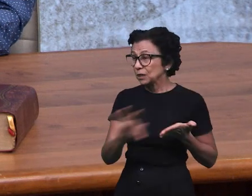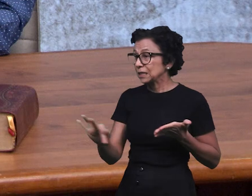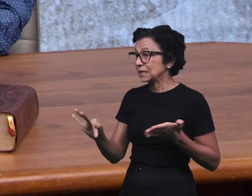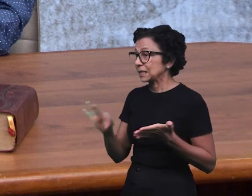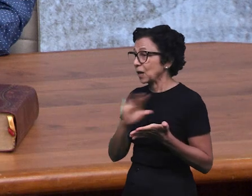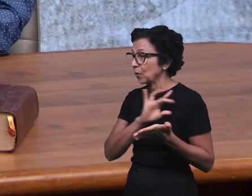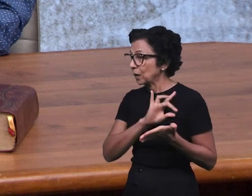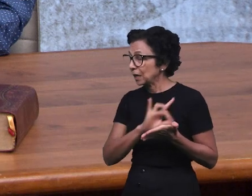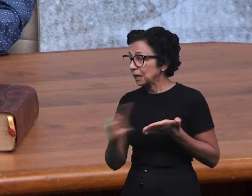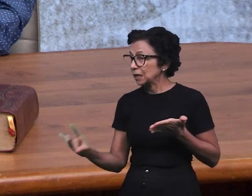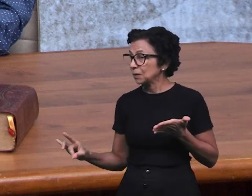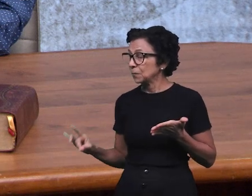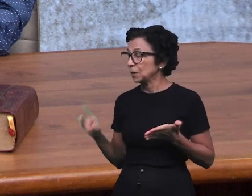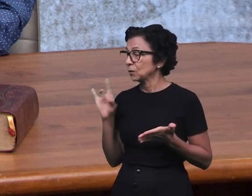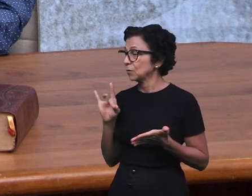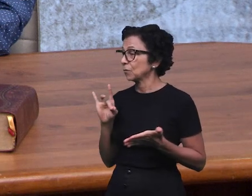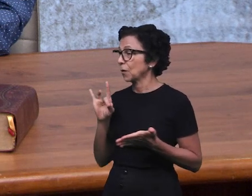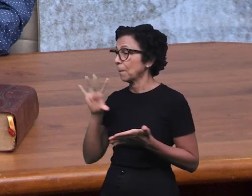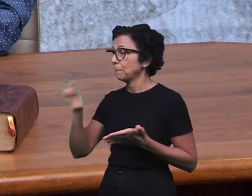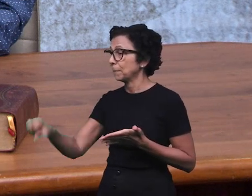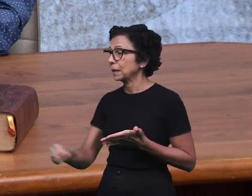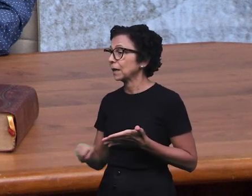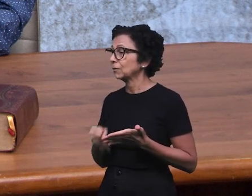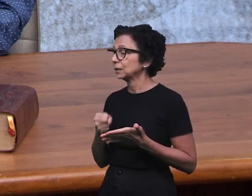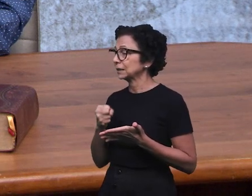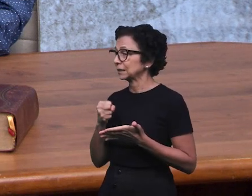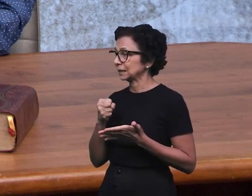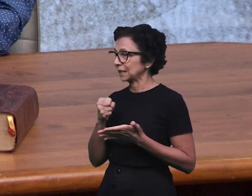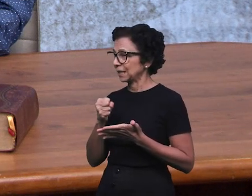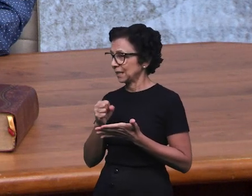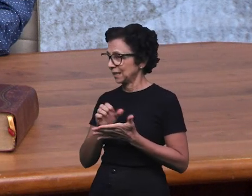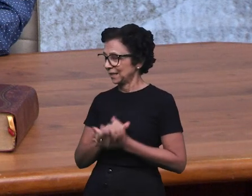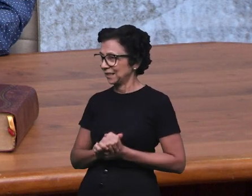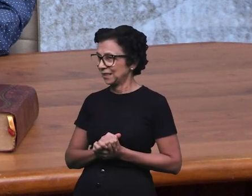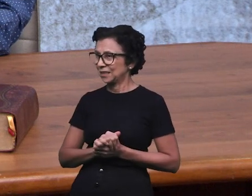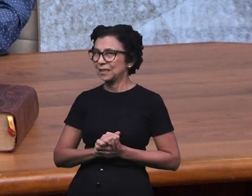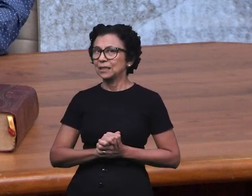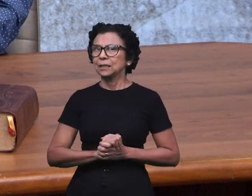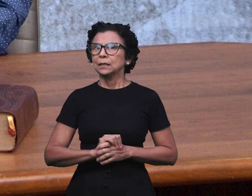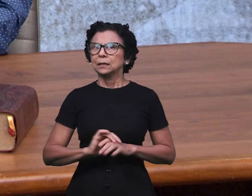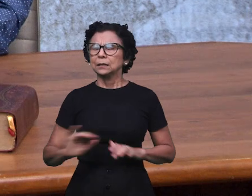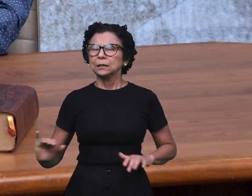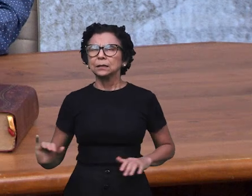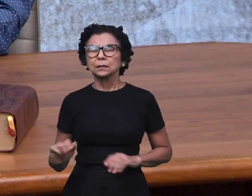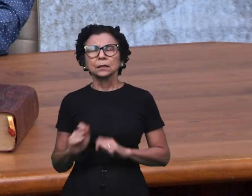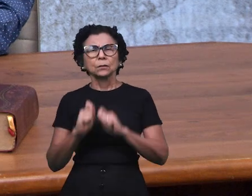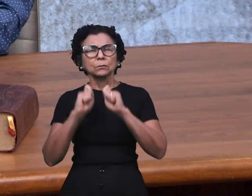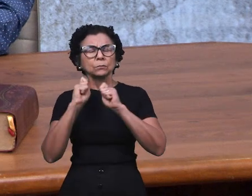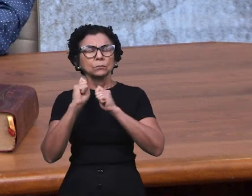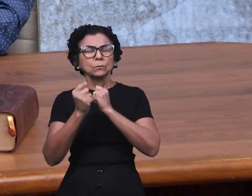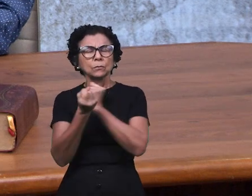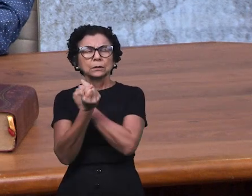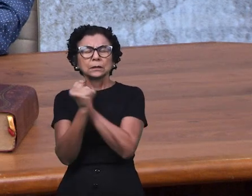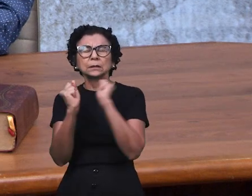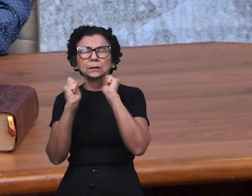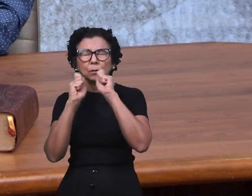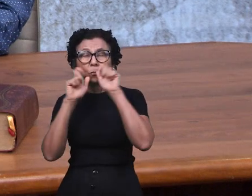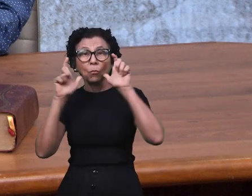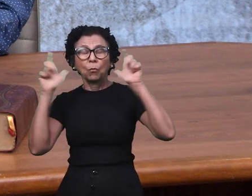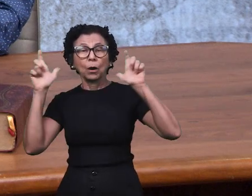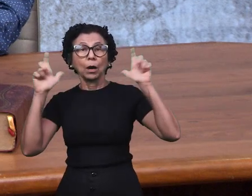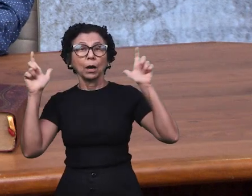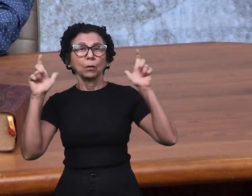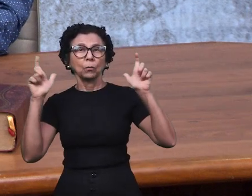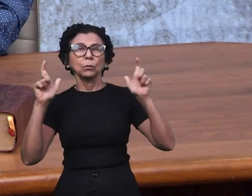Então despertou do seu sono e arrancou a estaca das tranças tecidas juntamente